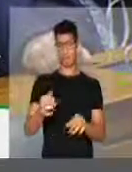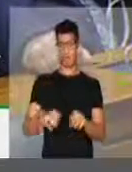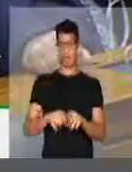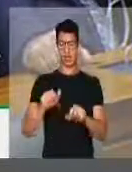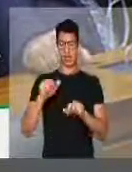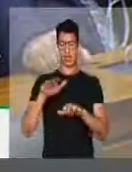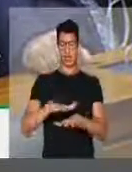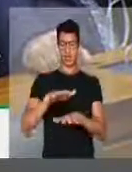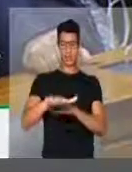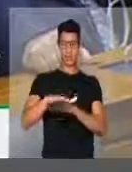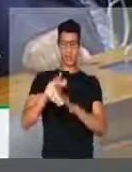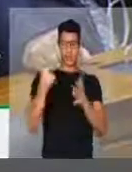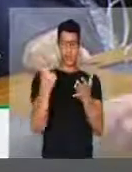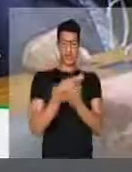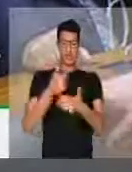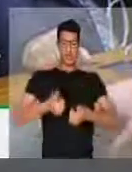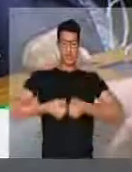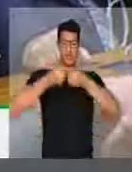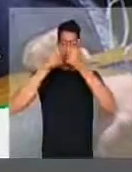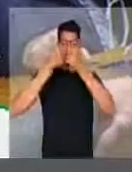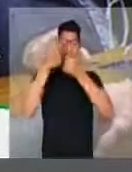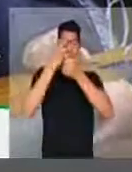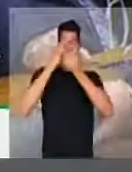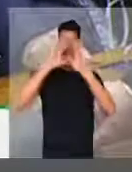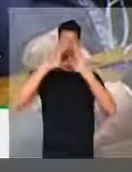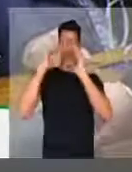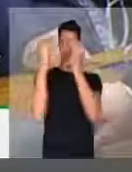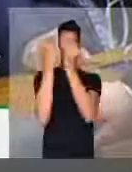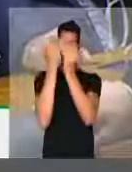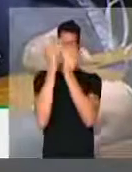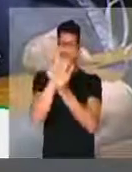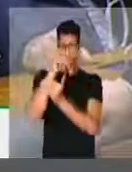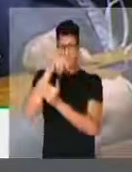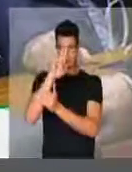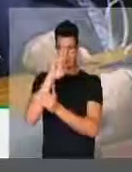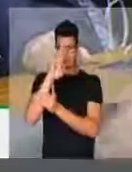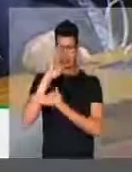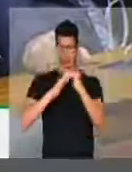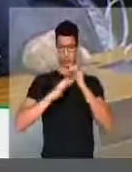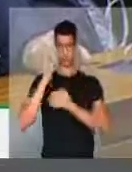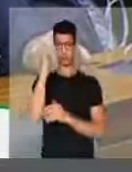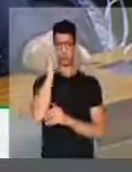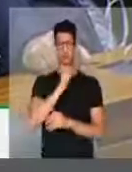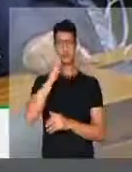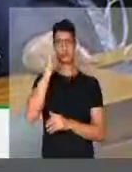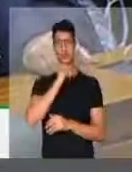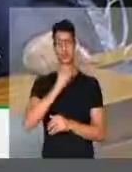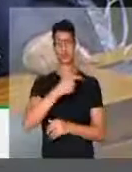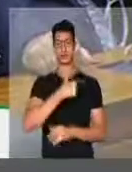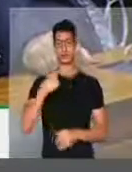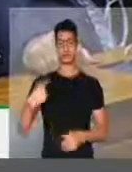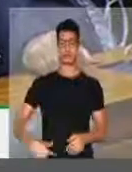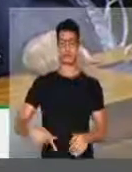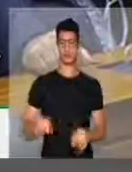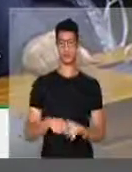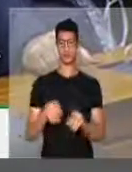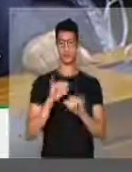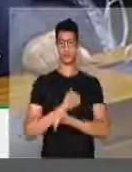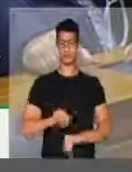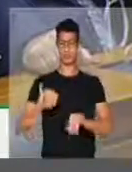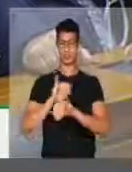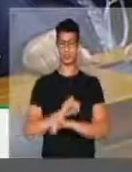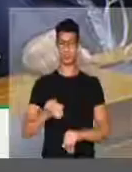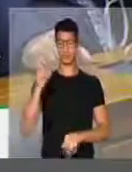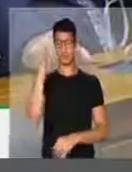A mobilização resultou da 4ª Conferência da ONU sobre a Mulher na China e da